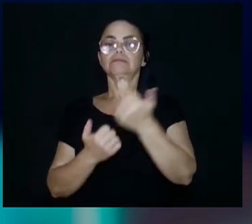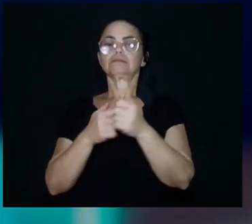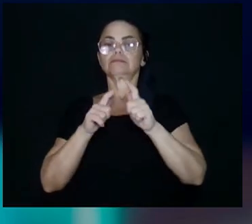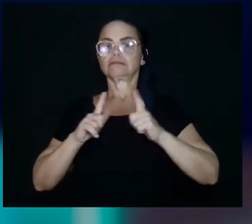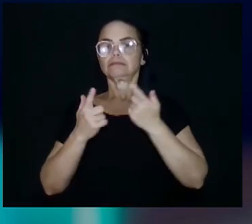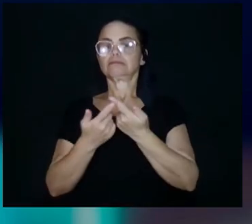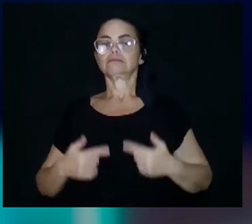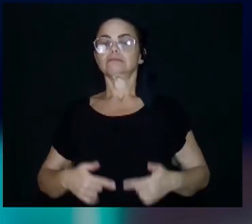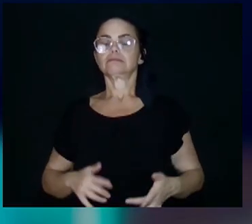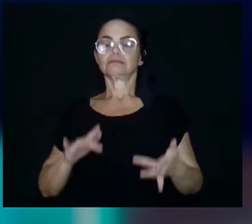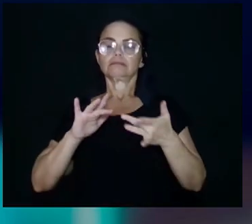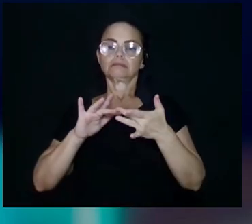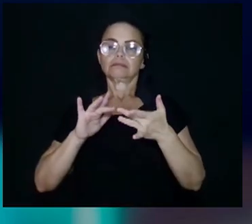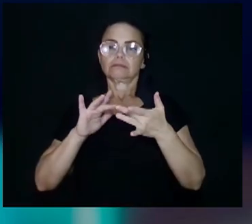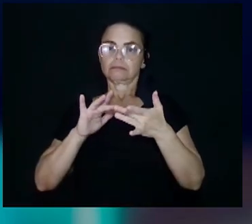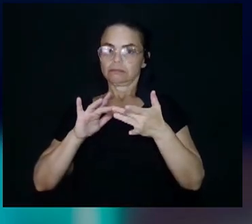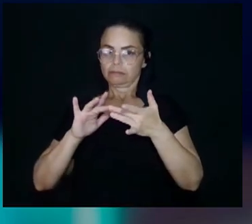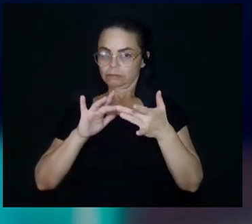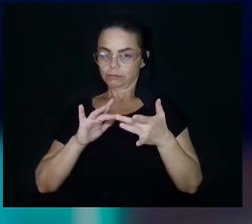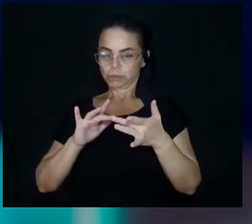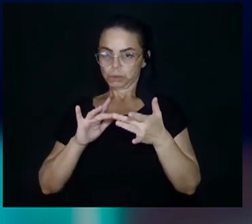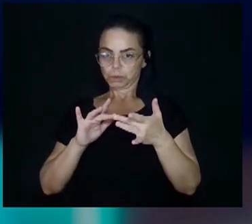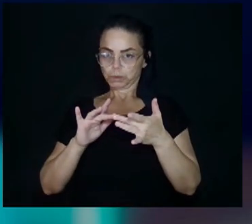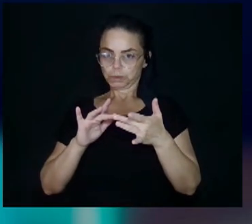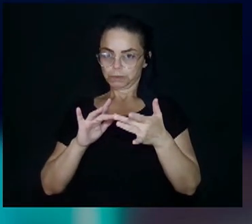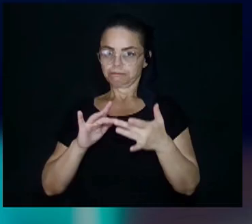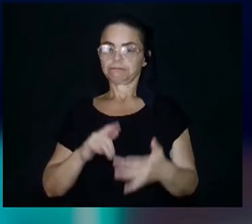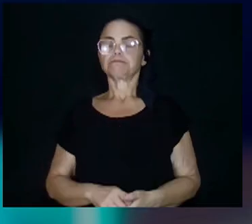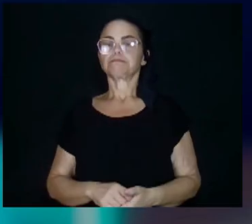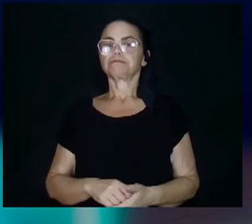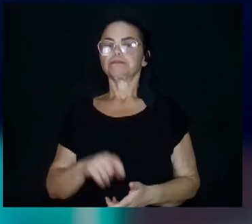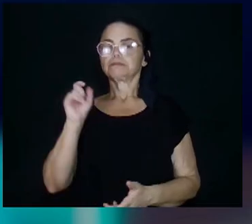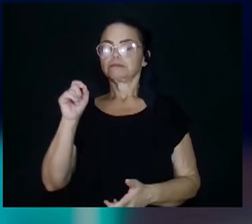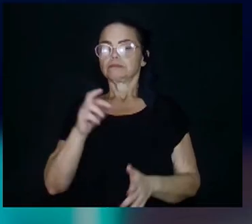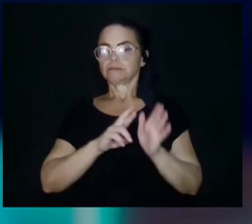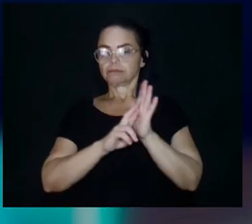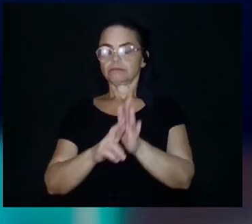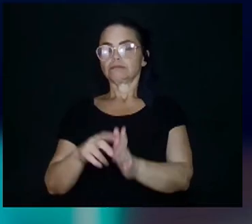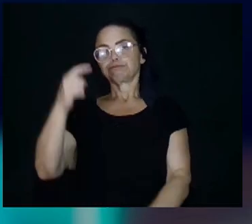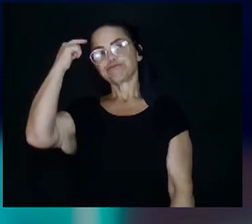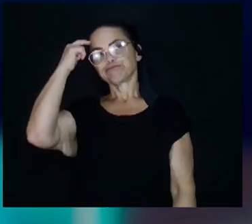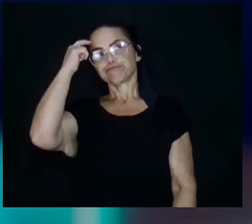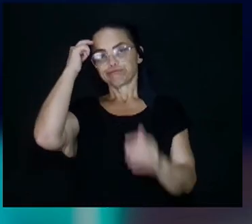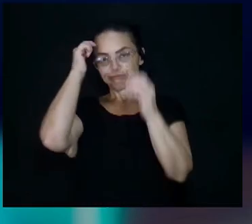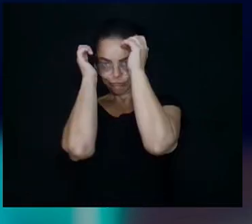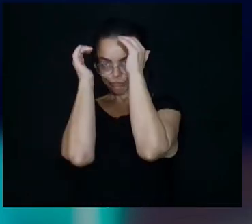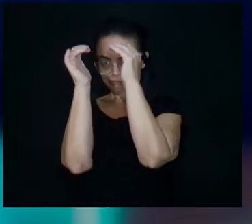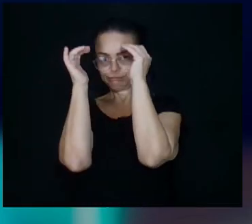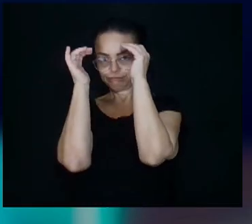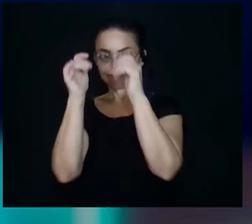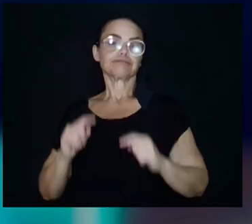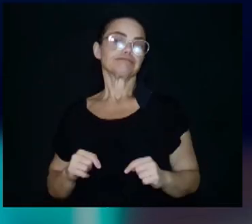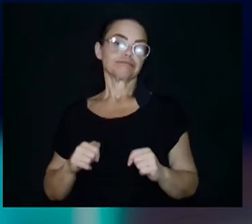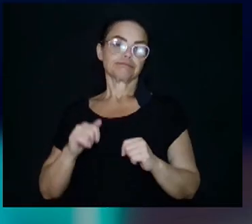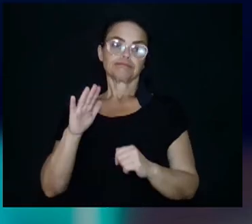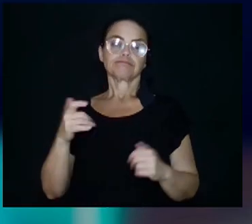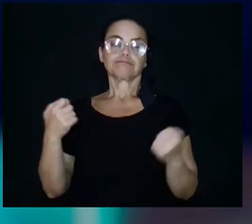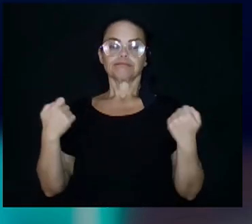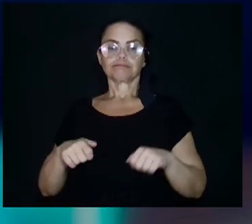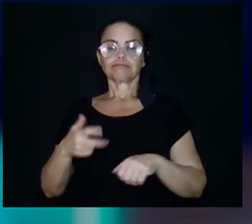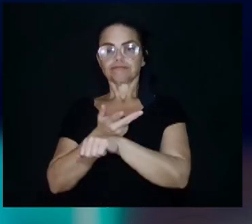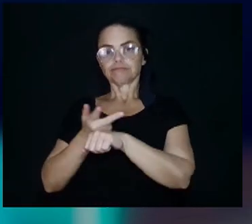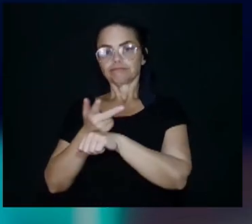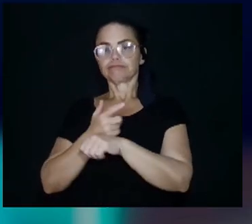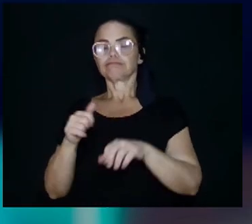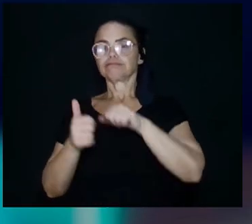com o que quem a gente representa pensa, e mais do que isso, a gente busca transformar os nossos